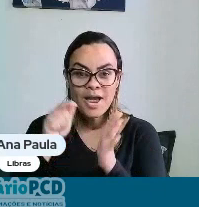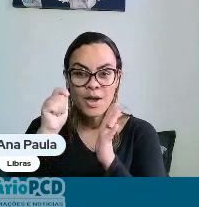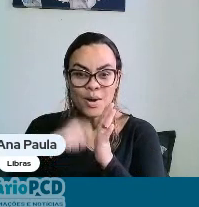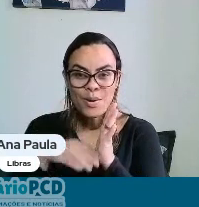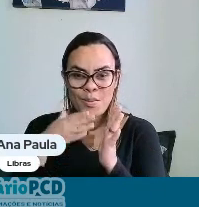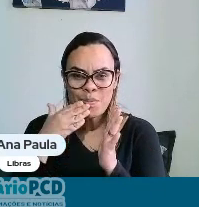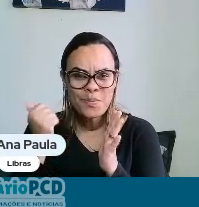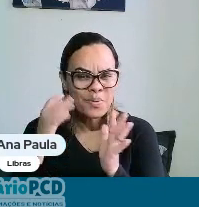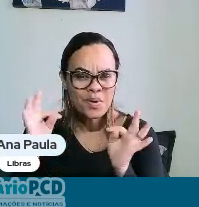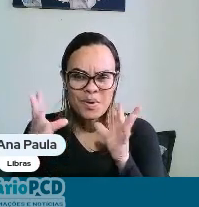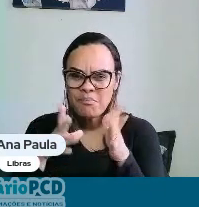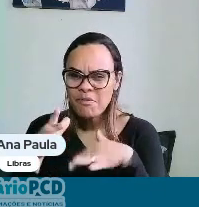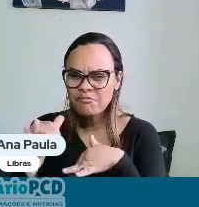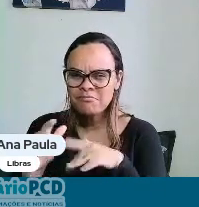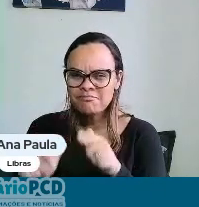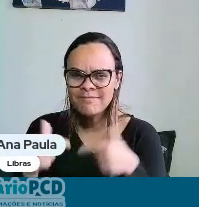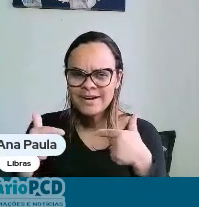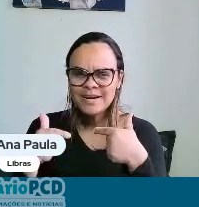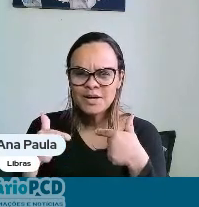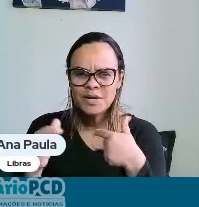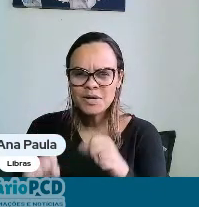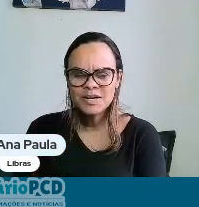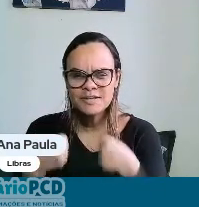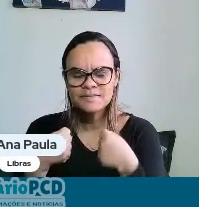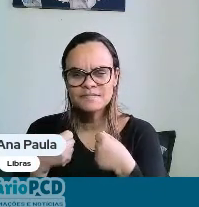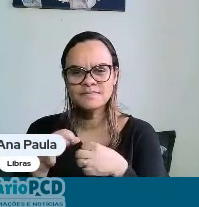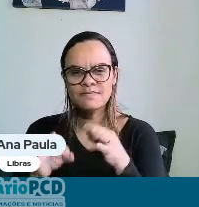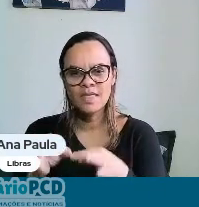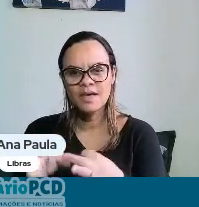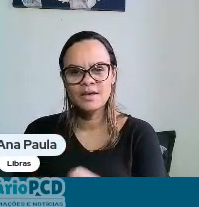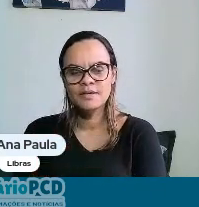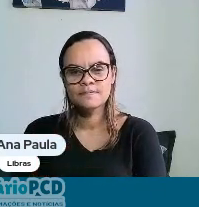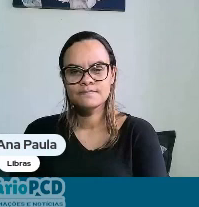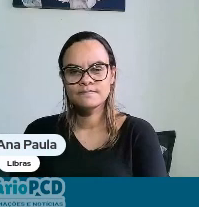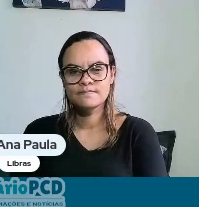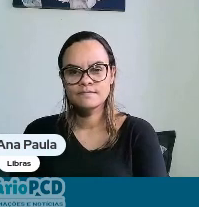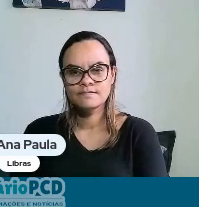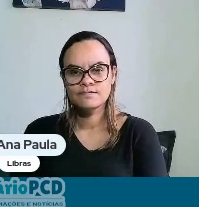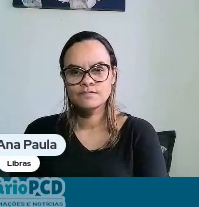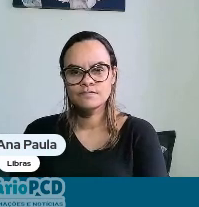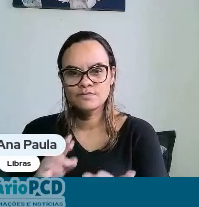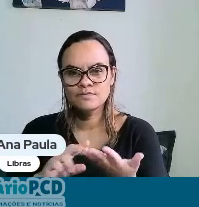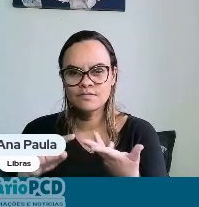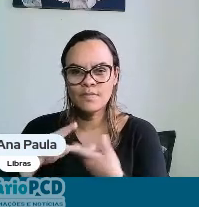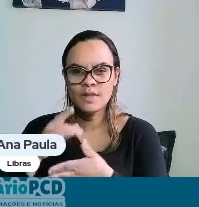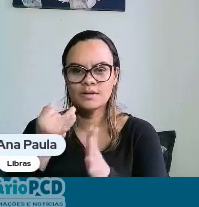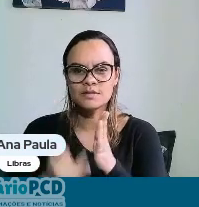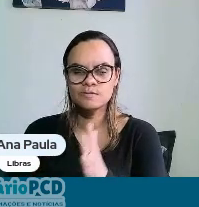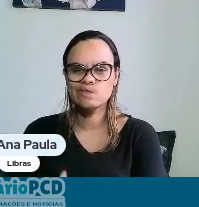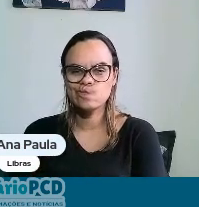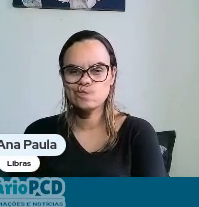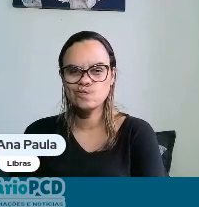facilitaria todo um trabalho daí de especificações e situações para os diversos impostos